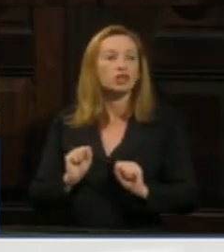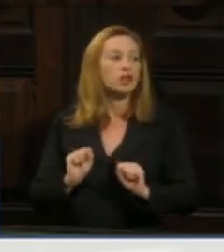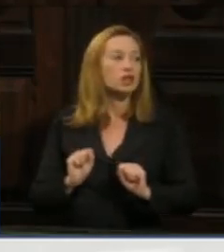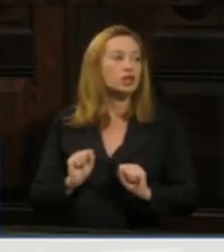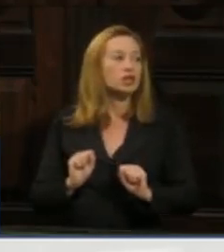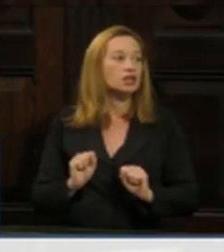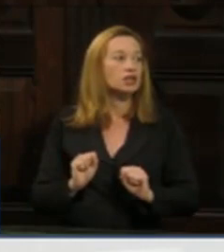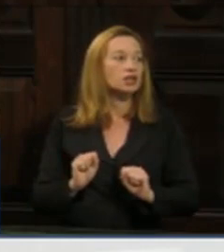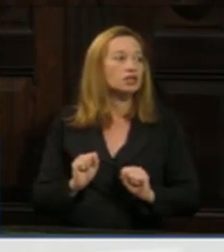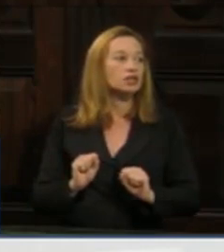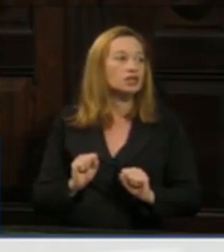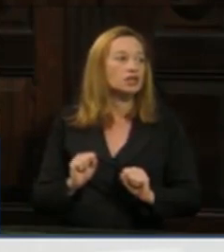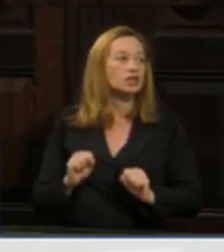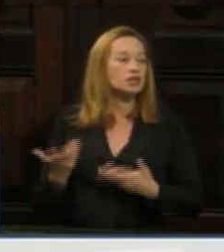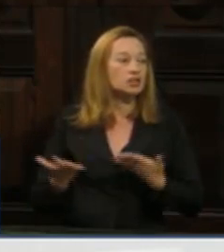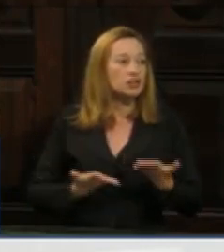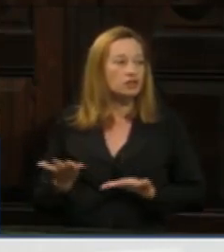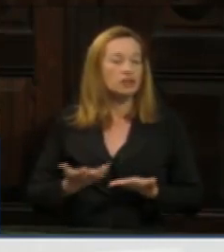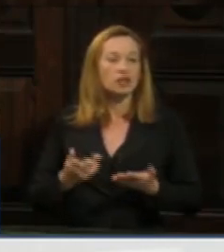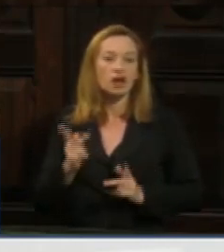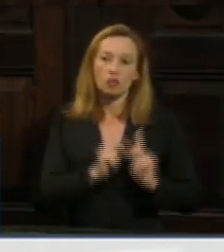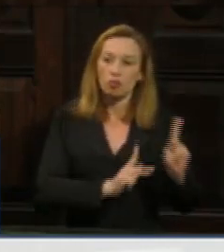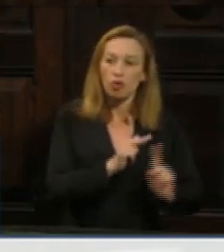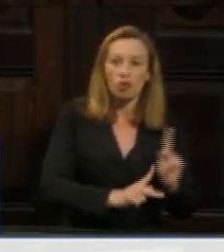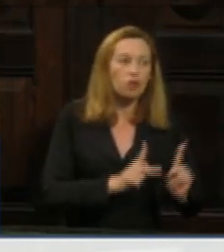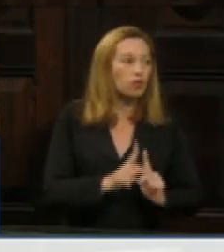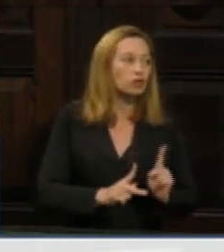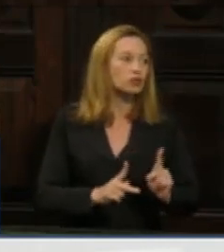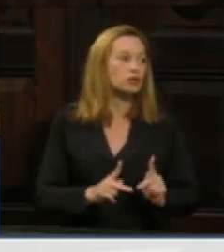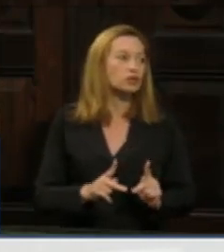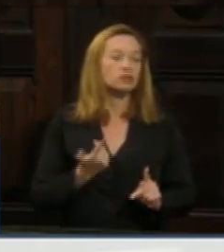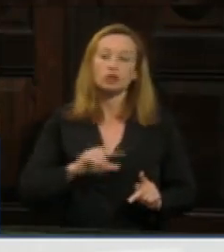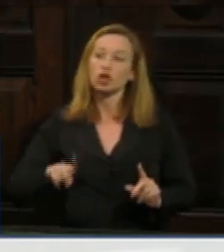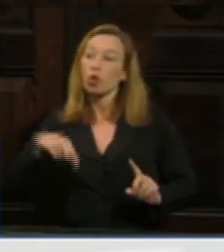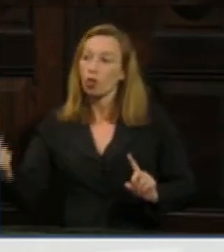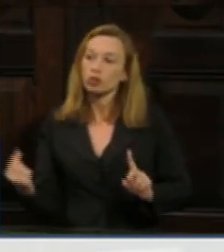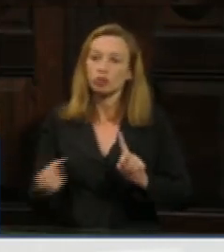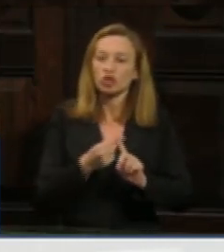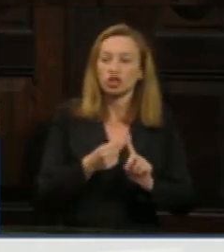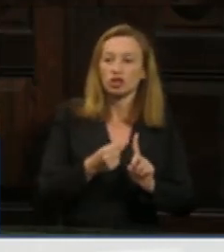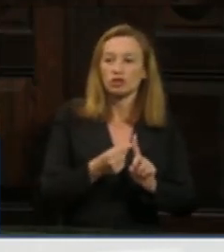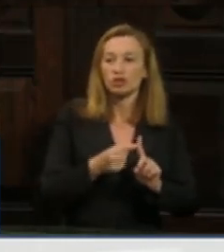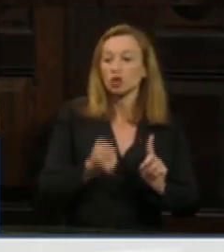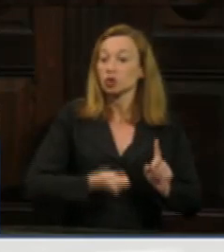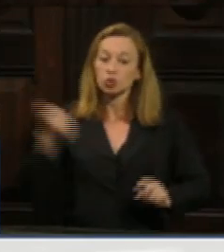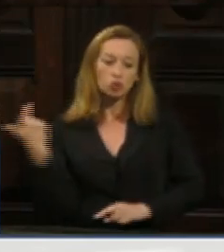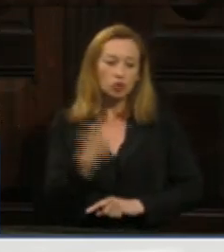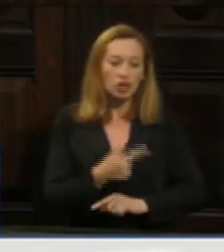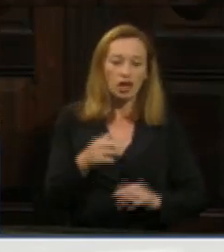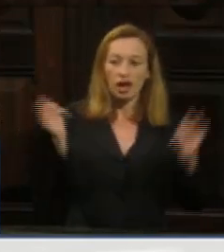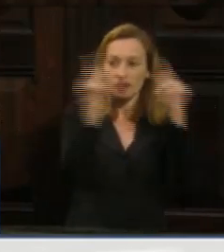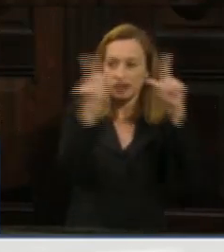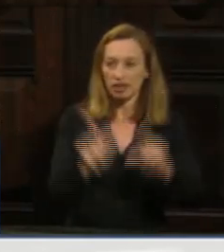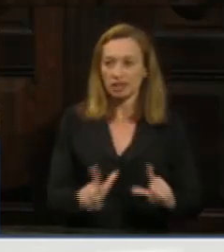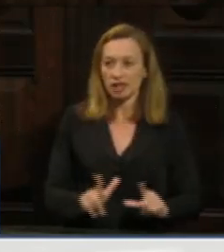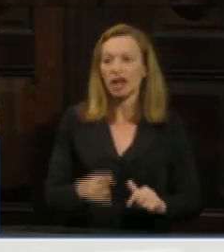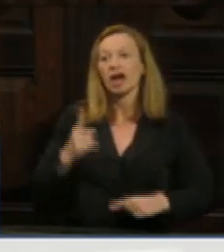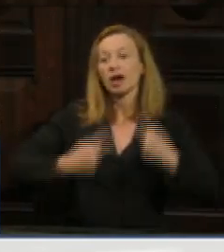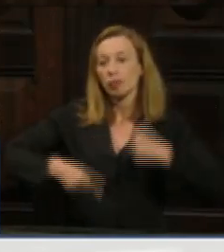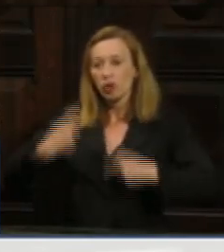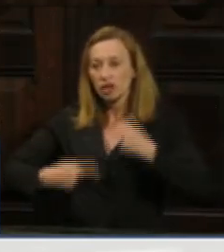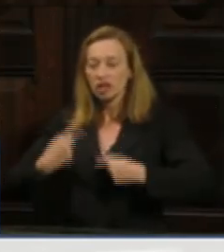essa ferramenta que considero fundamental para a participação popular. Não para a participação popular apenas no sentido